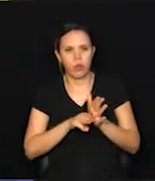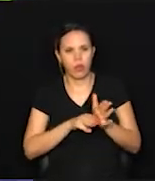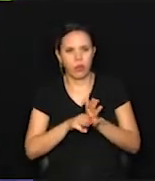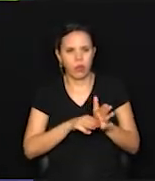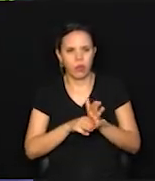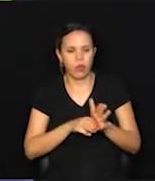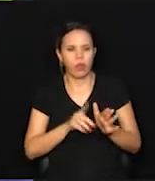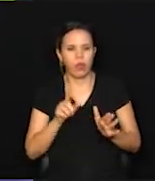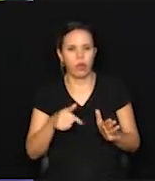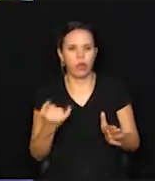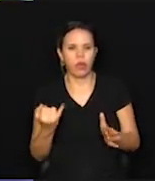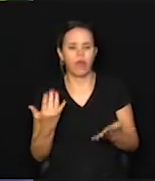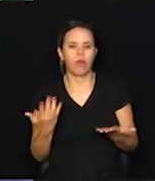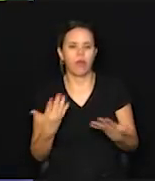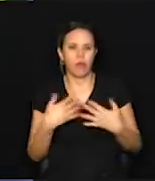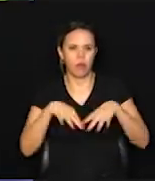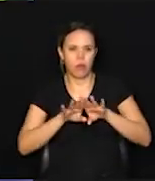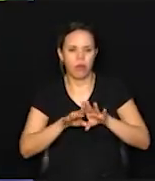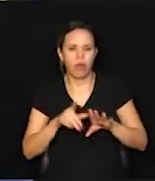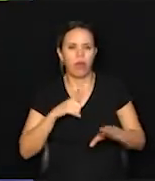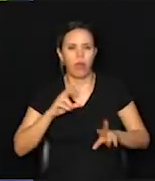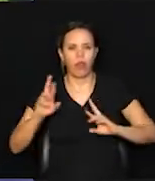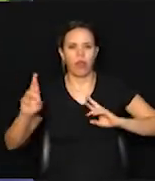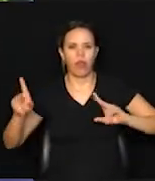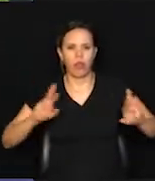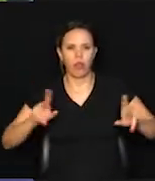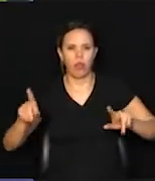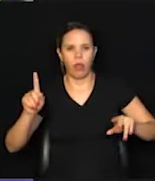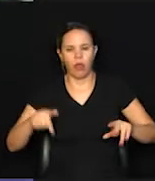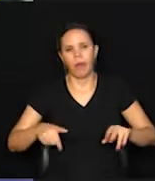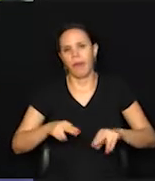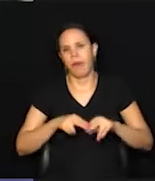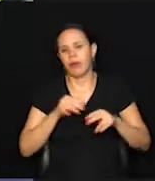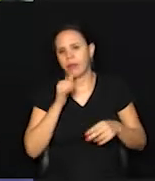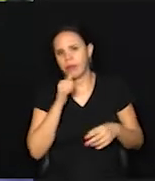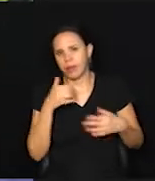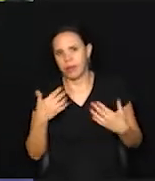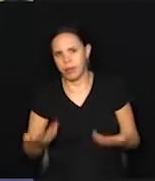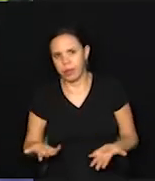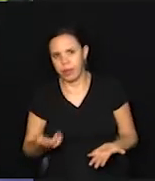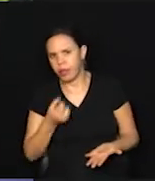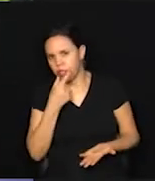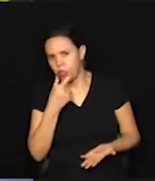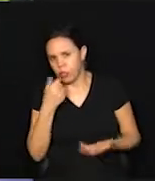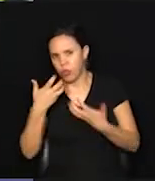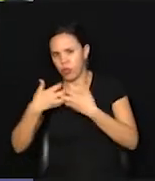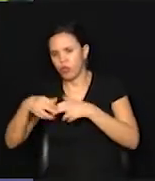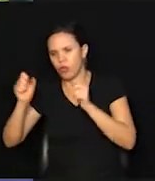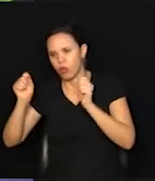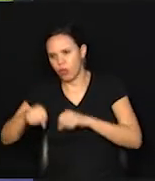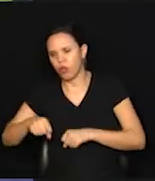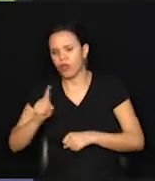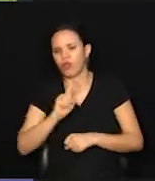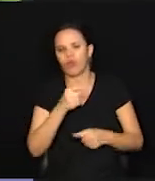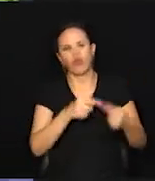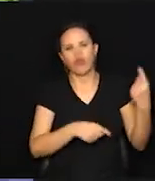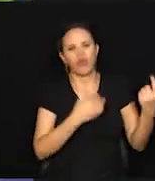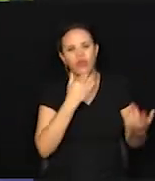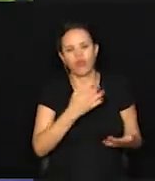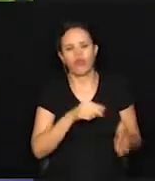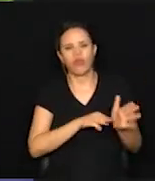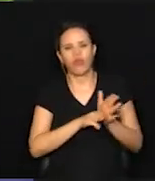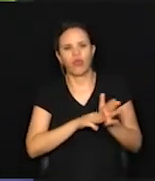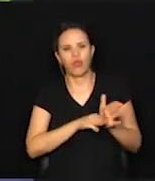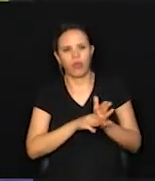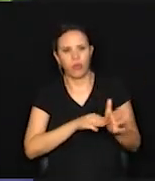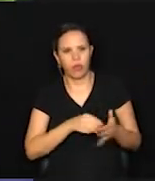bastante consagrado já, que tenta diferenciar o que é, portanto, remédio que funciona do que é remédio que não funciona. Esse método parte